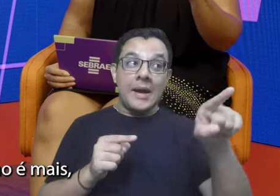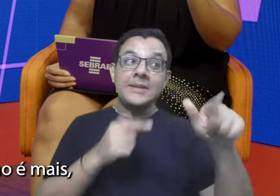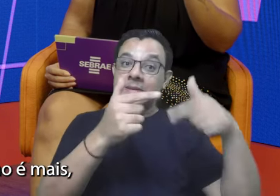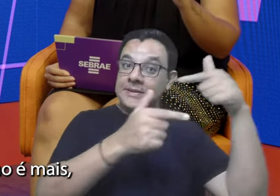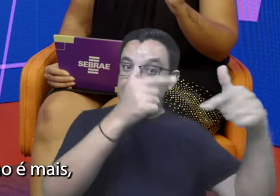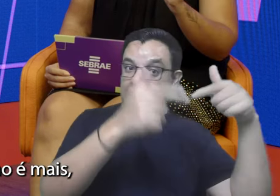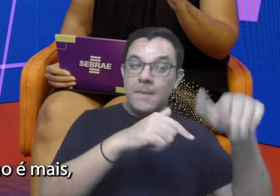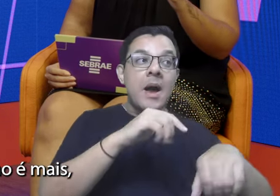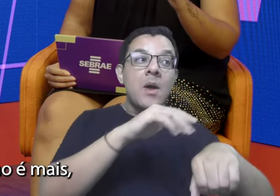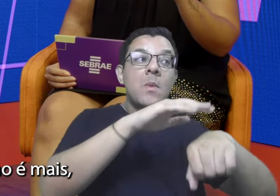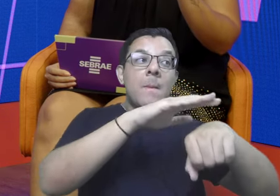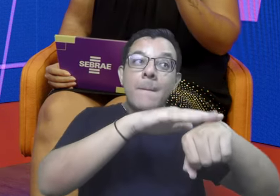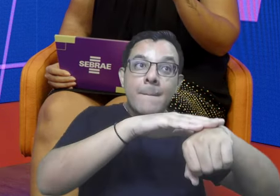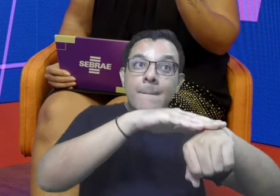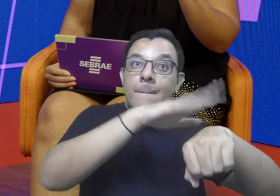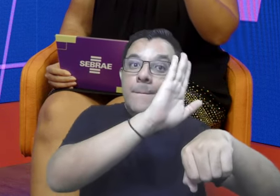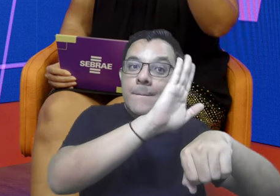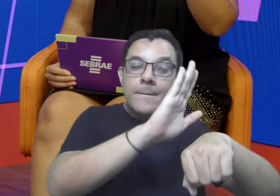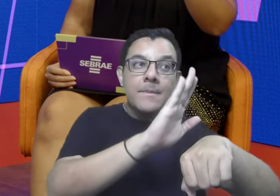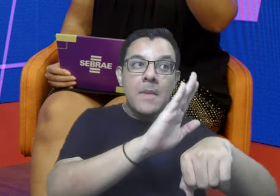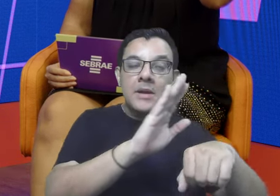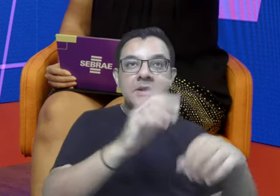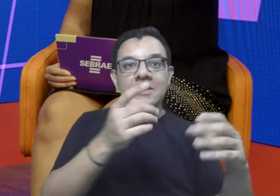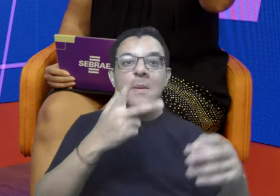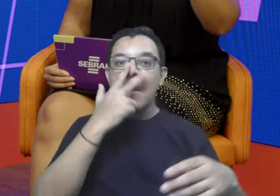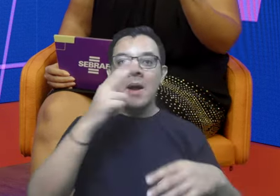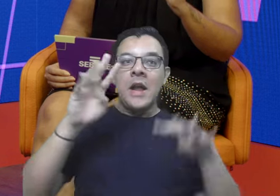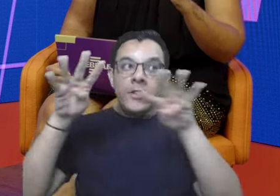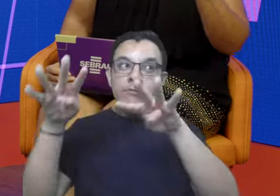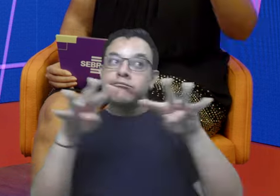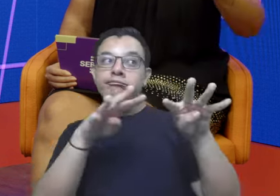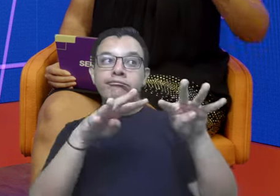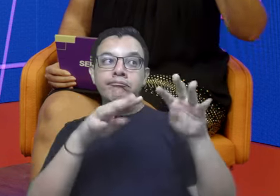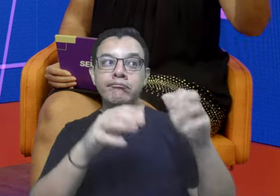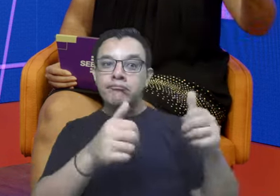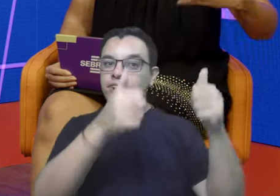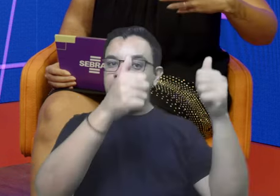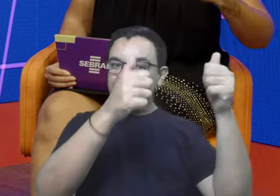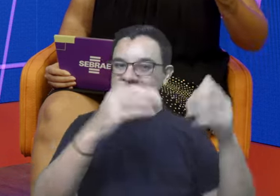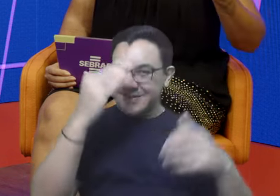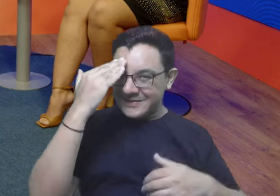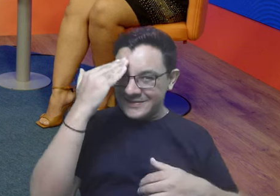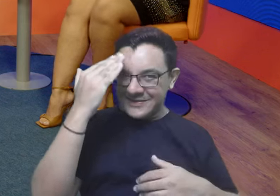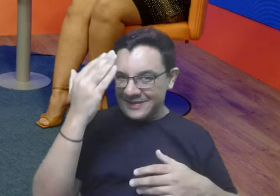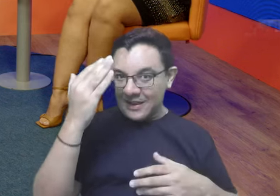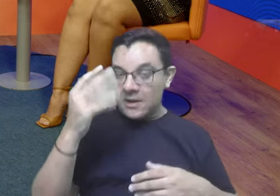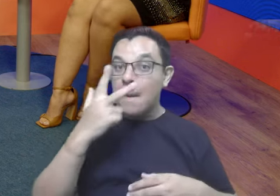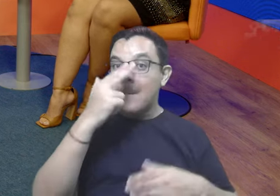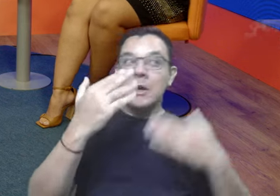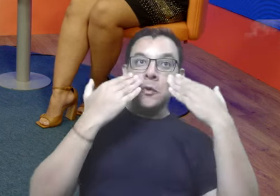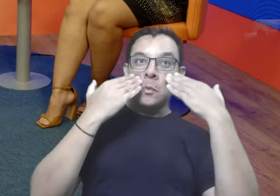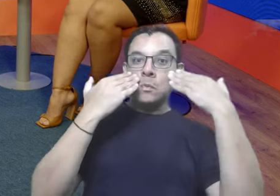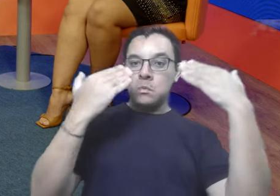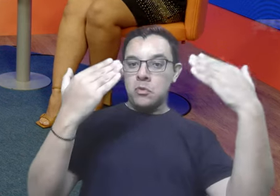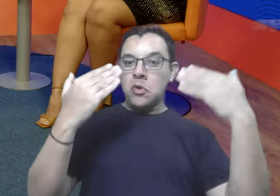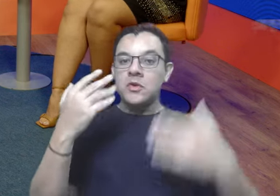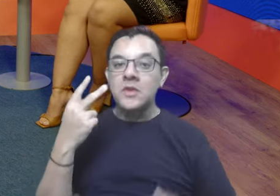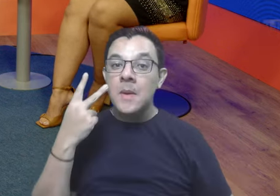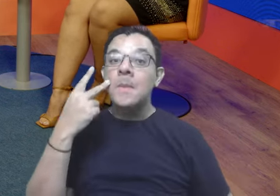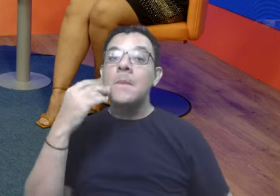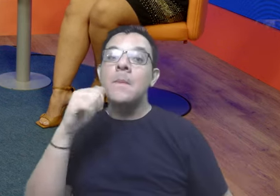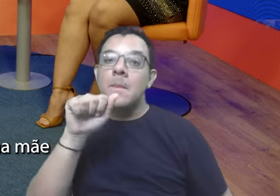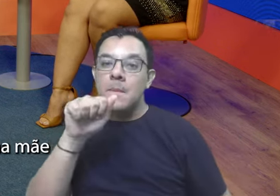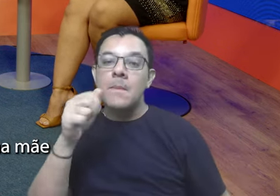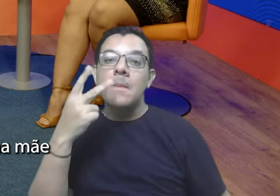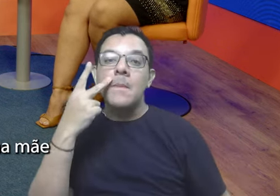trabalho é mais é mais bem visto e mais né Esse trabalho é é visível a do meu pai